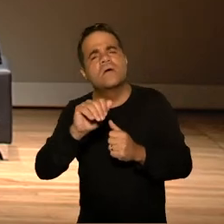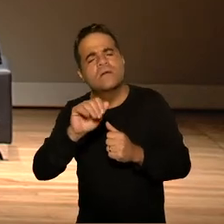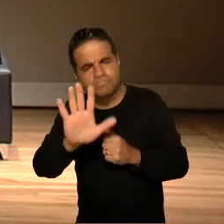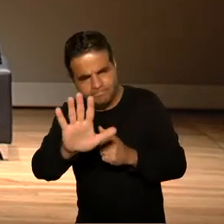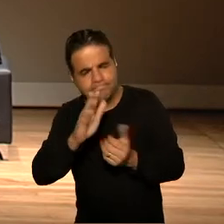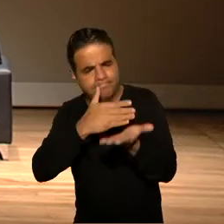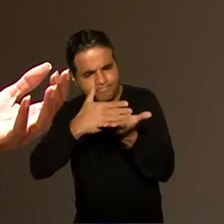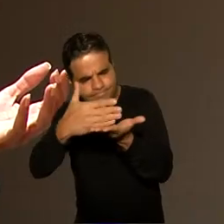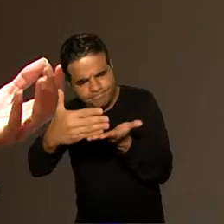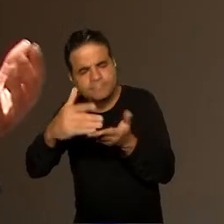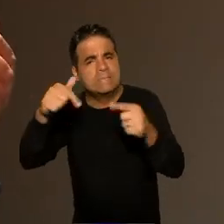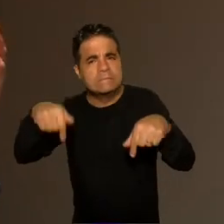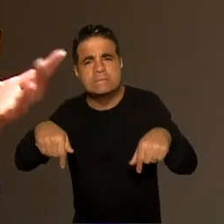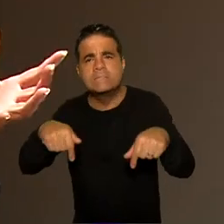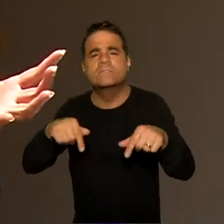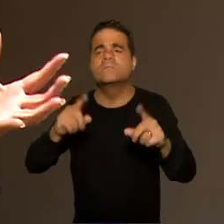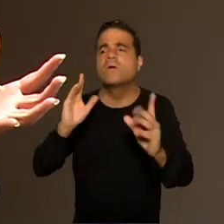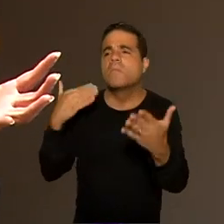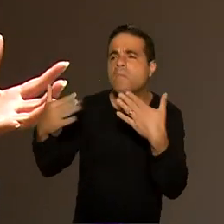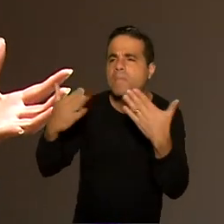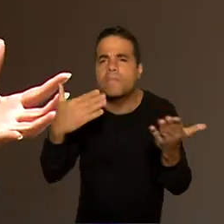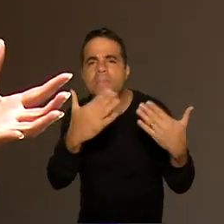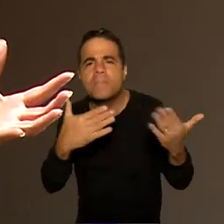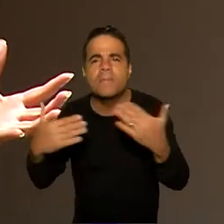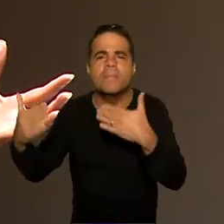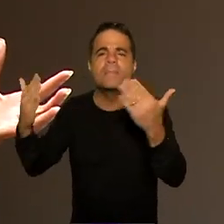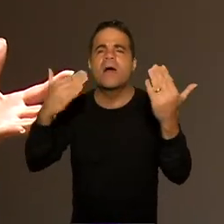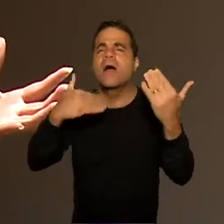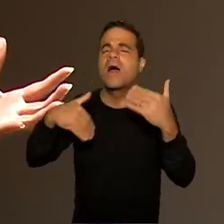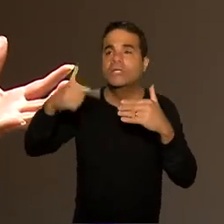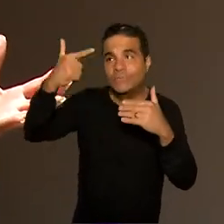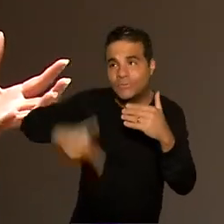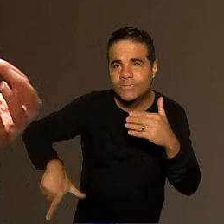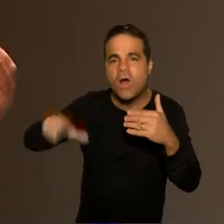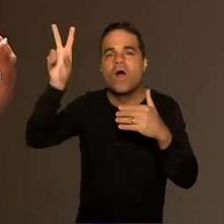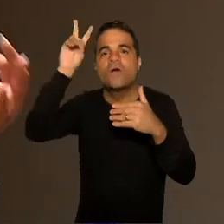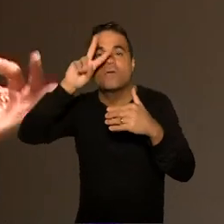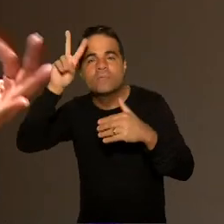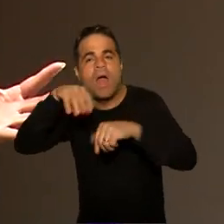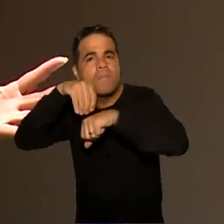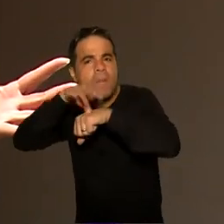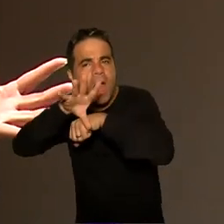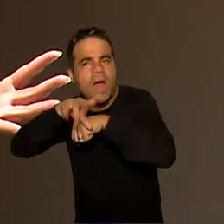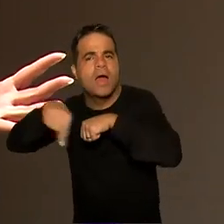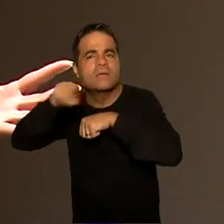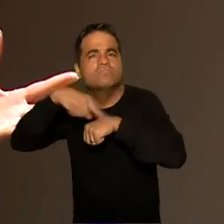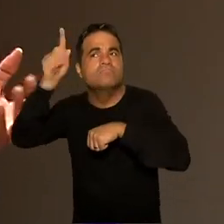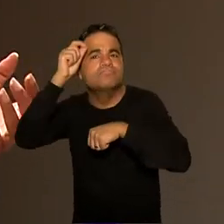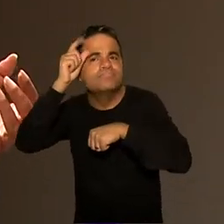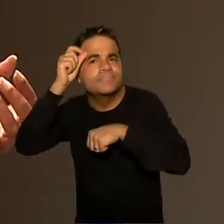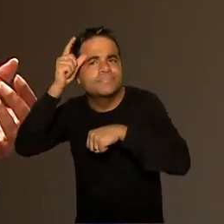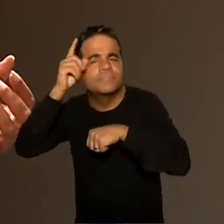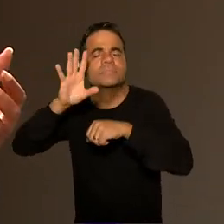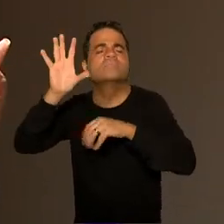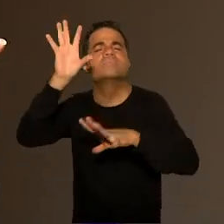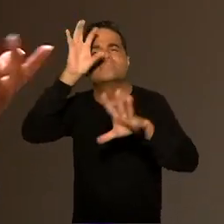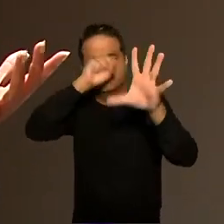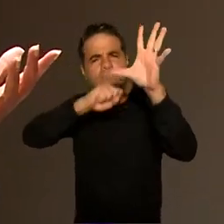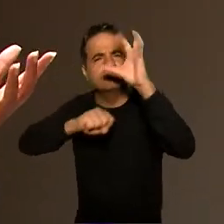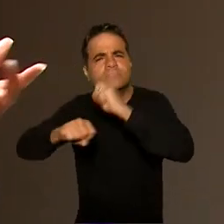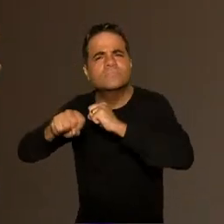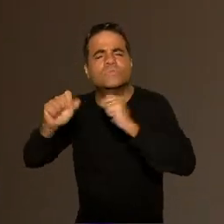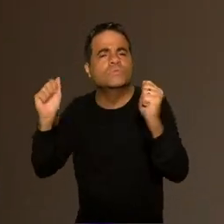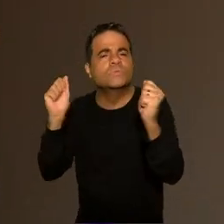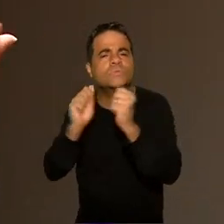começar essa esse nosso papo e lembrar o tema novamente a vocês As instituições culturais no processo de aprendizagem